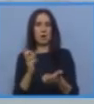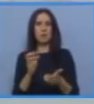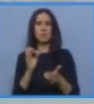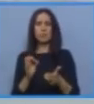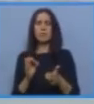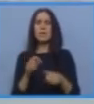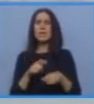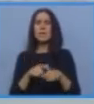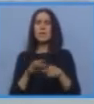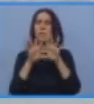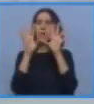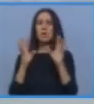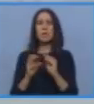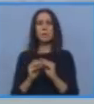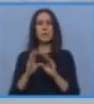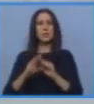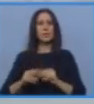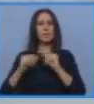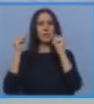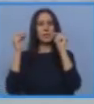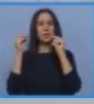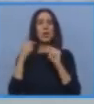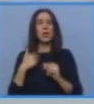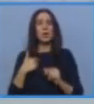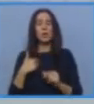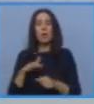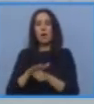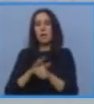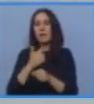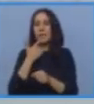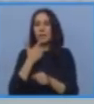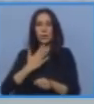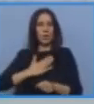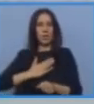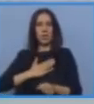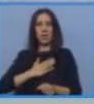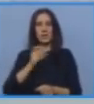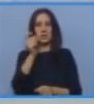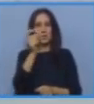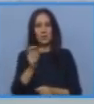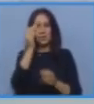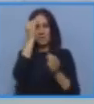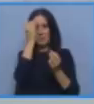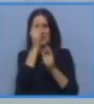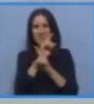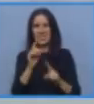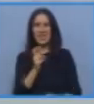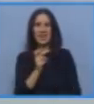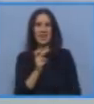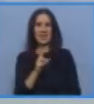tempo do Espírito. Eu agora não me quero meter aqui na área do professor Armindo,